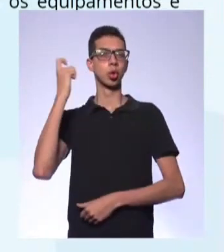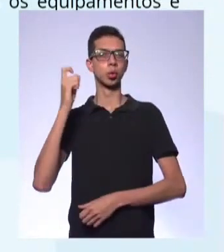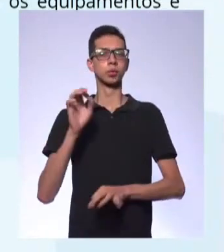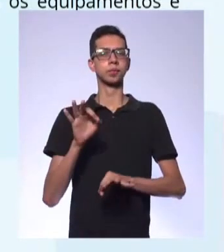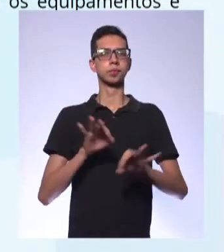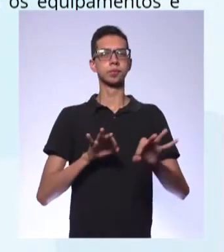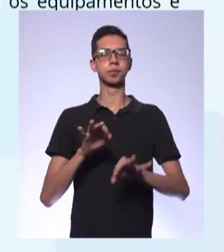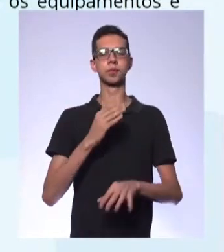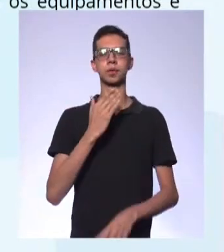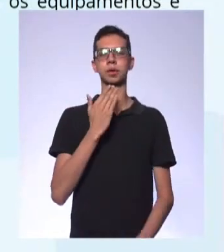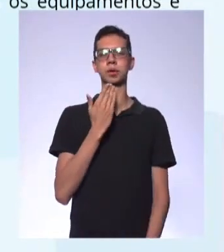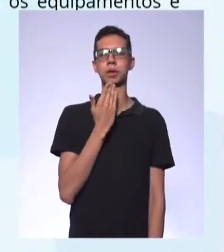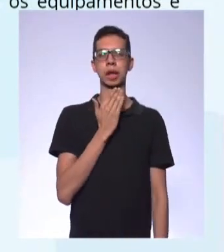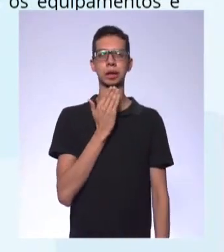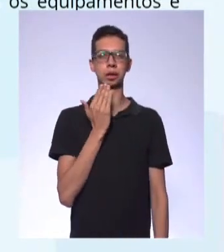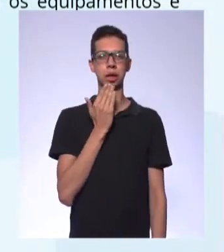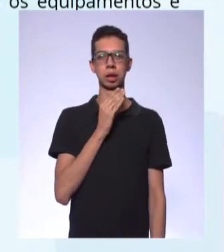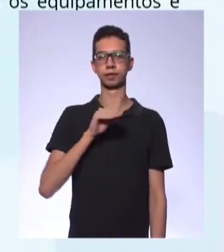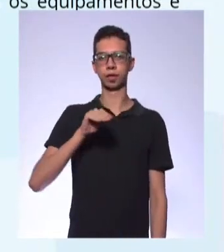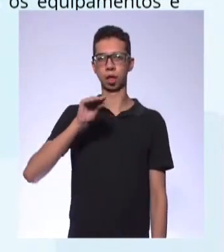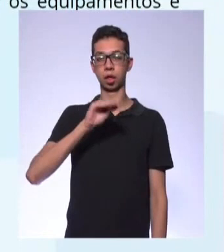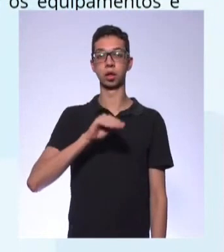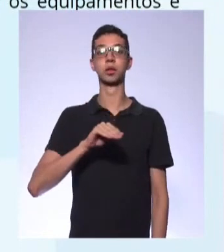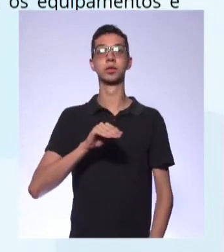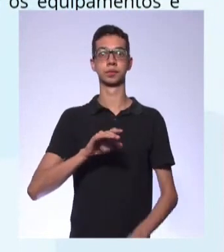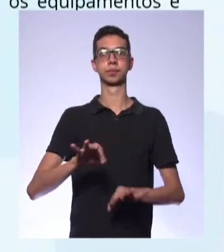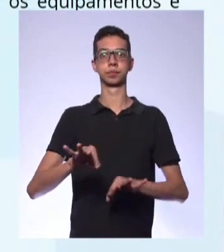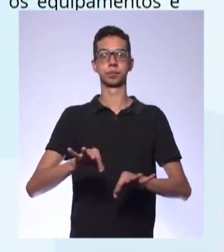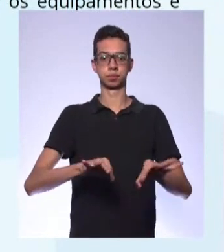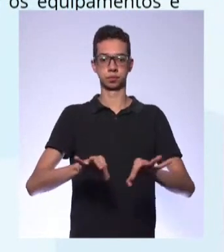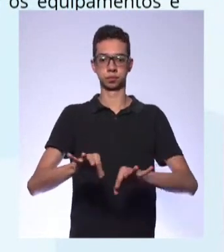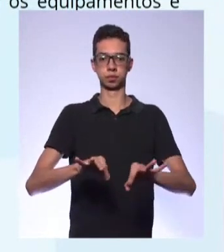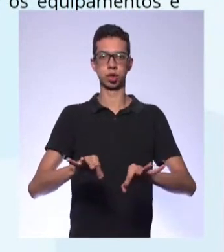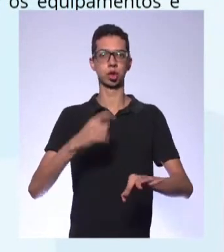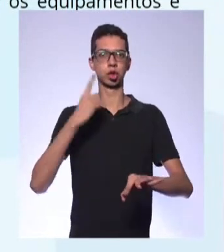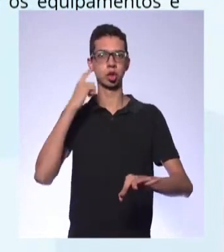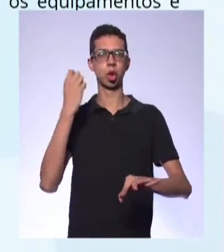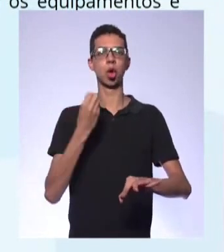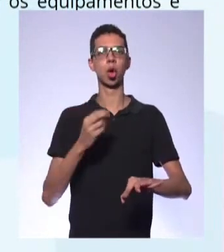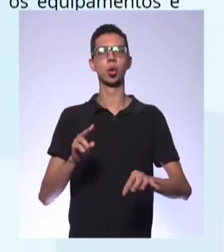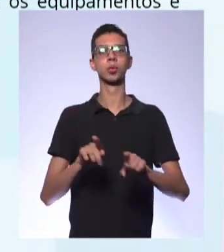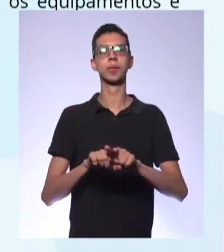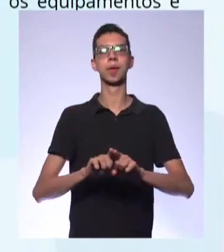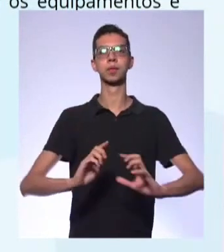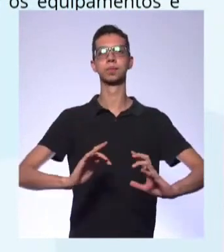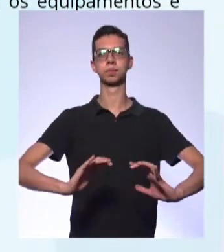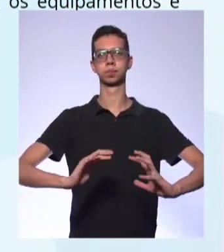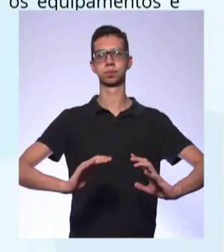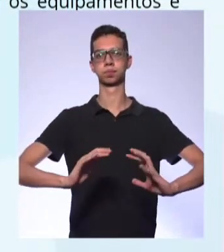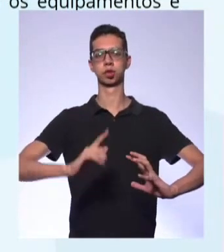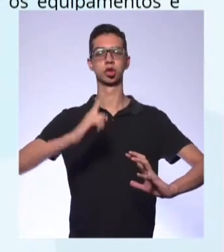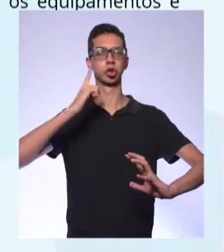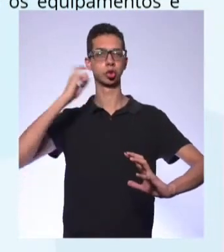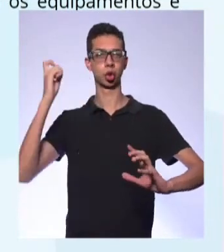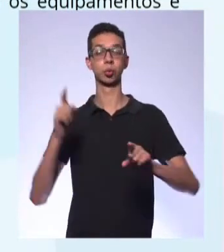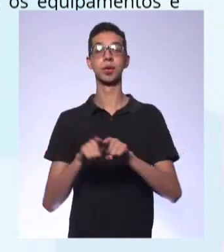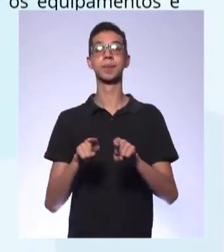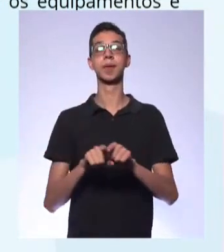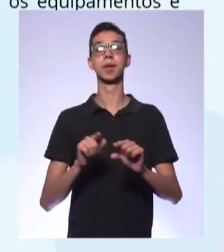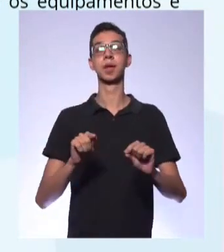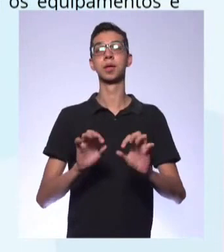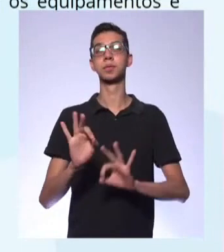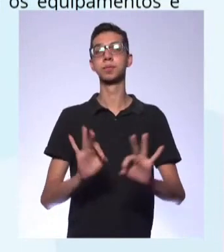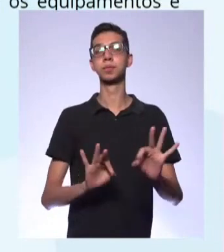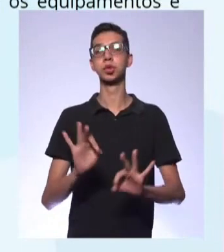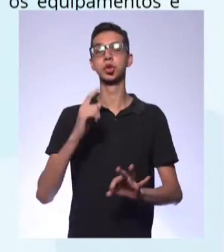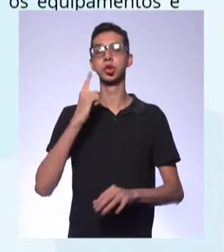né, na fala do cantor, ou até mesmo, né, na parte instrumental. E ele regula as alturas, né, no caso, o volume